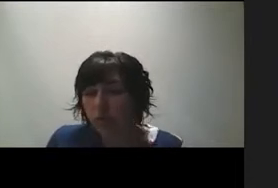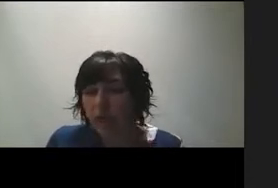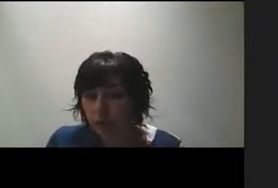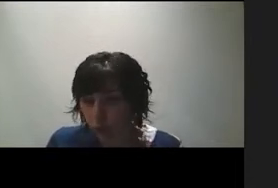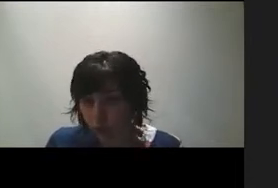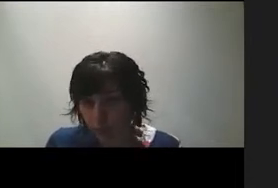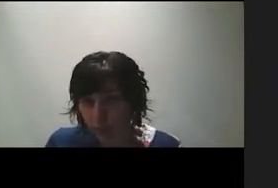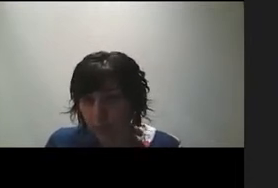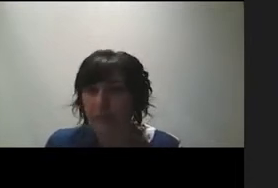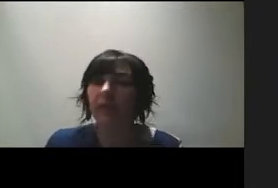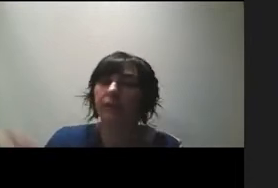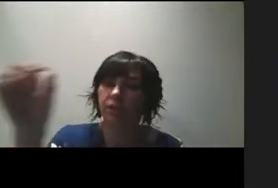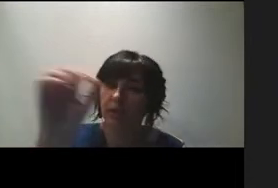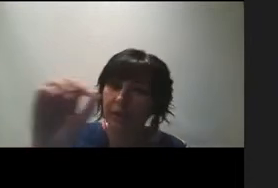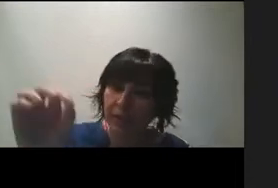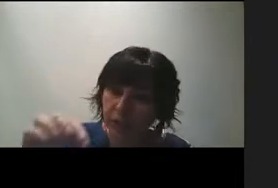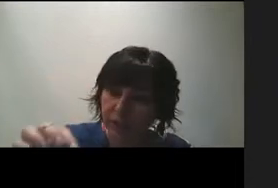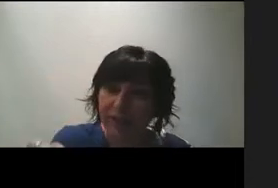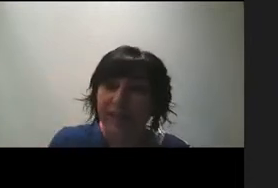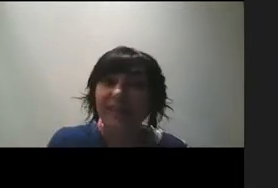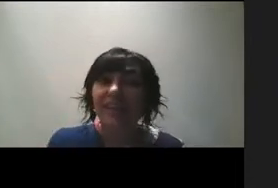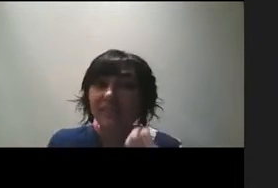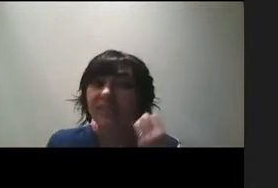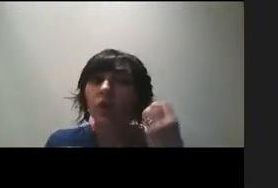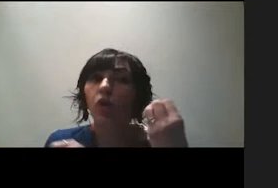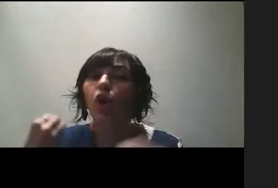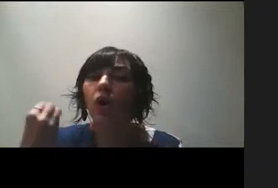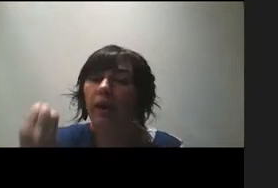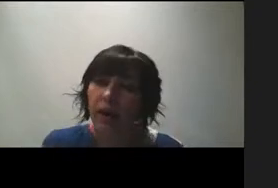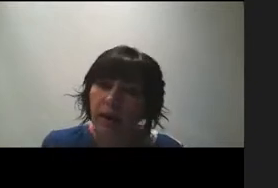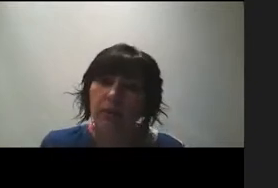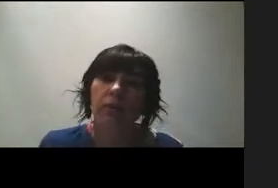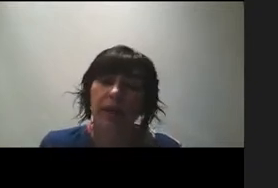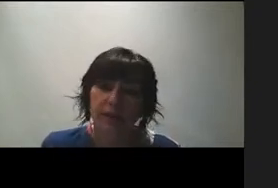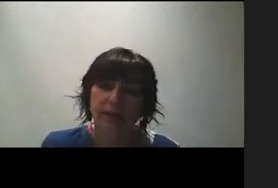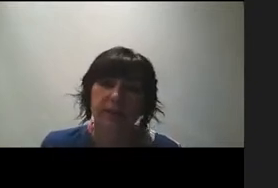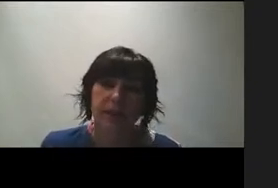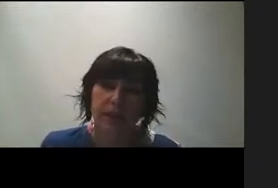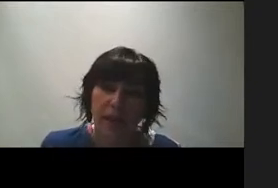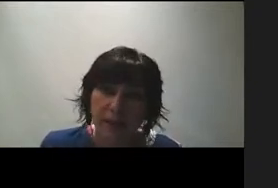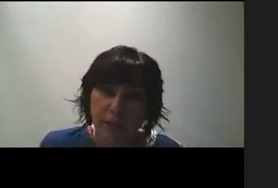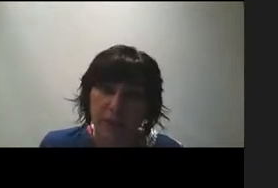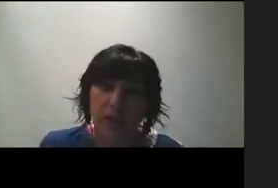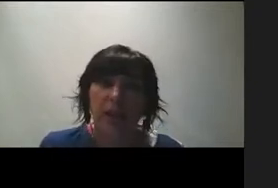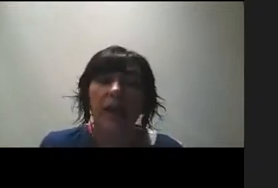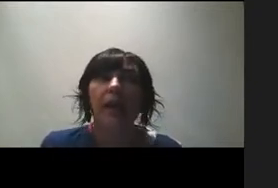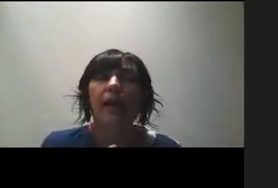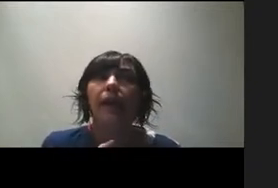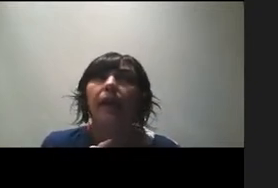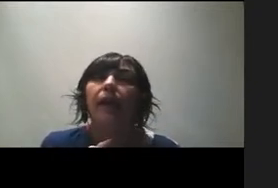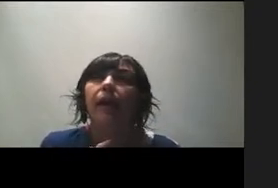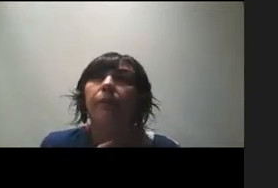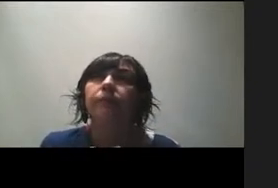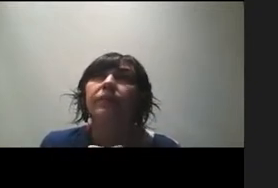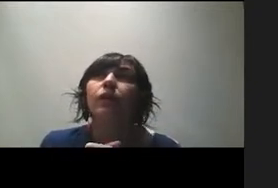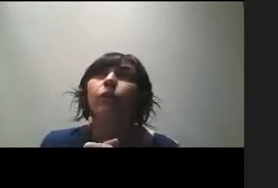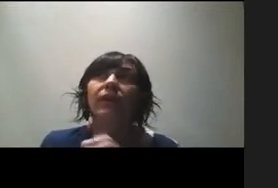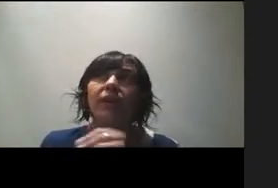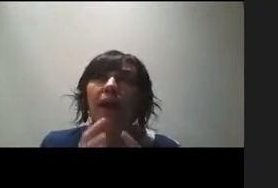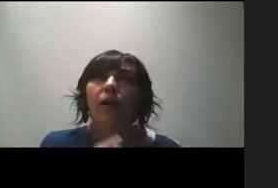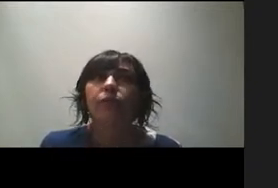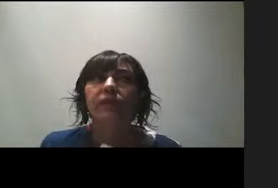ou serviço que resolve o problema deles lista tenta se colocar no lugar desse cliente é